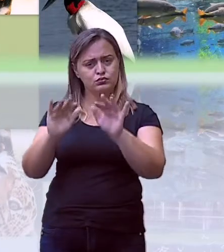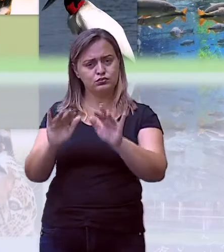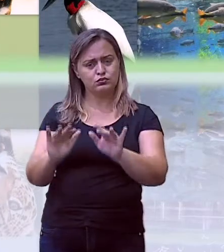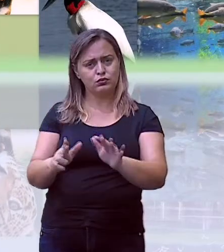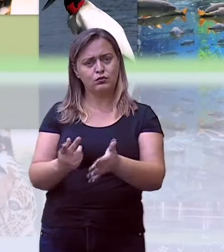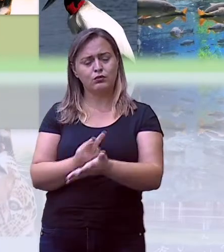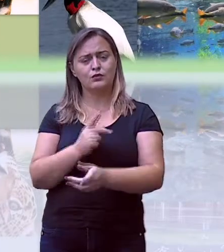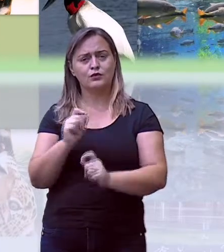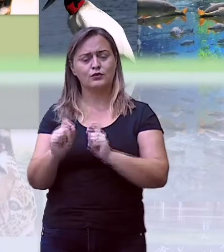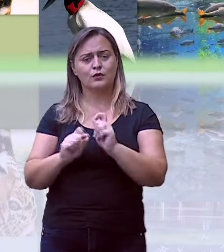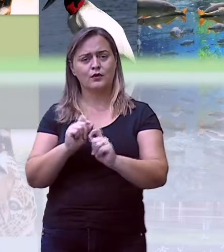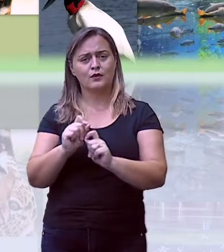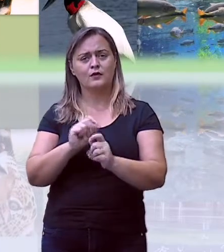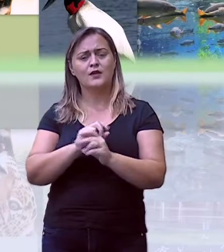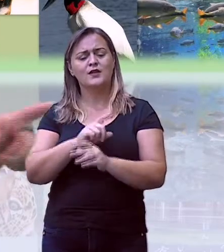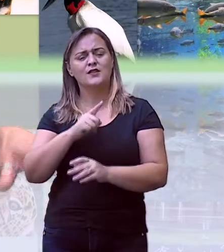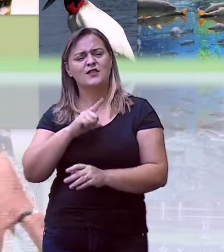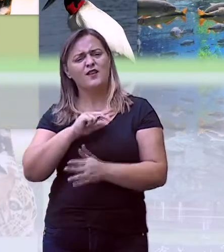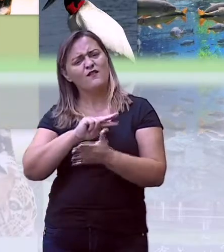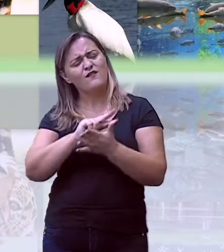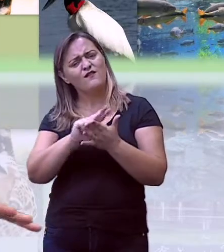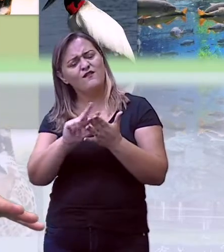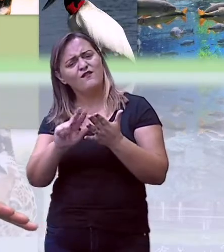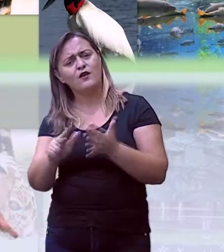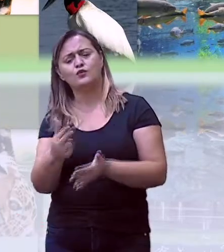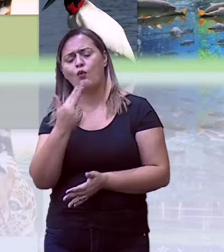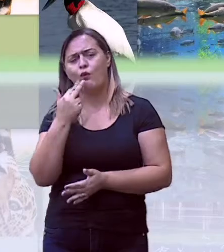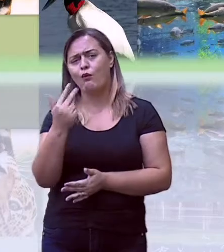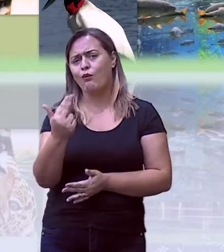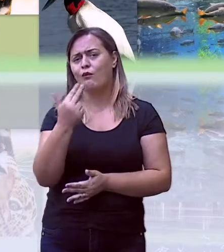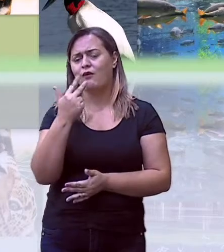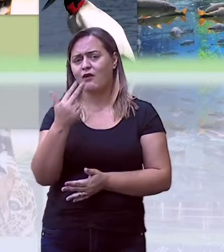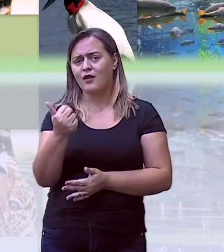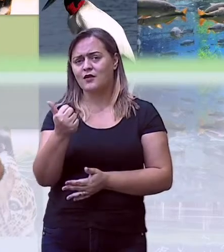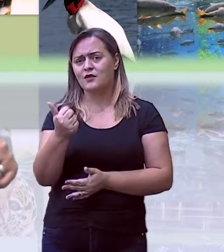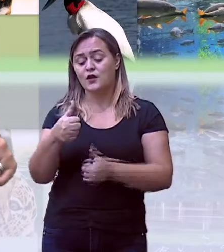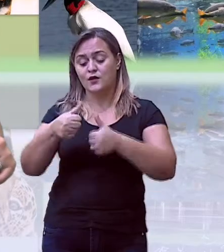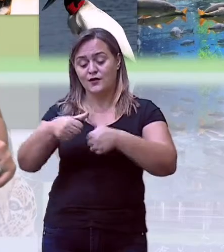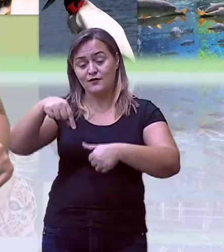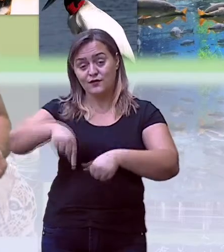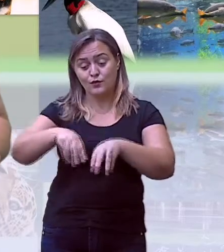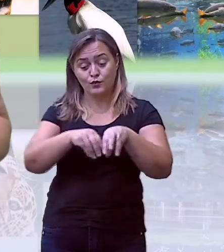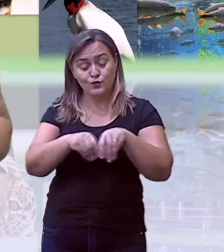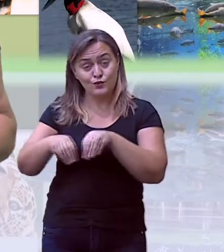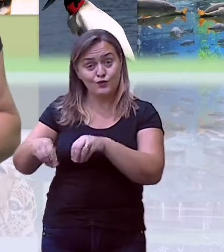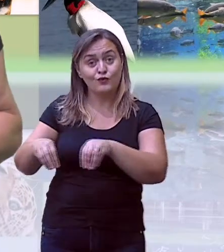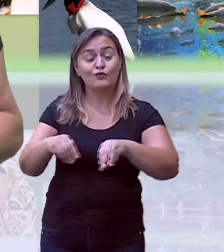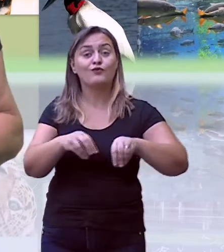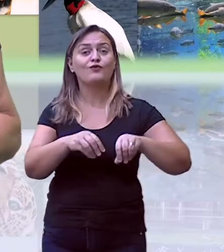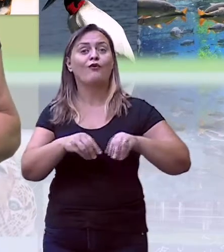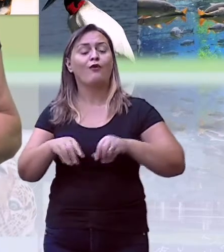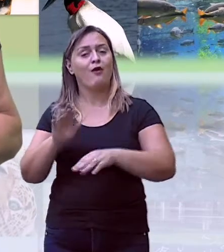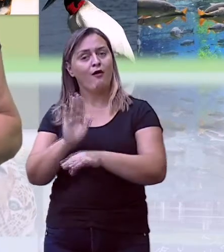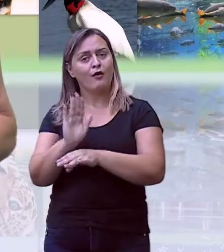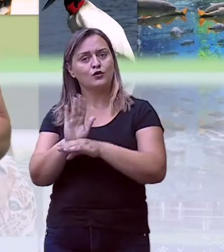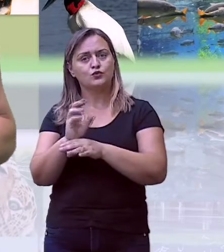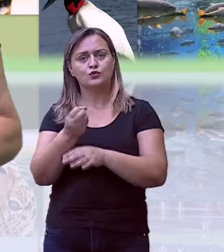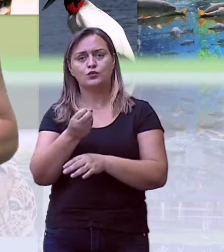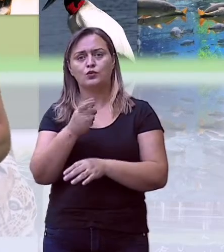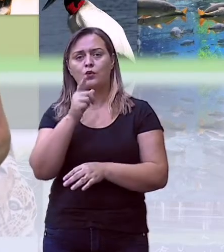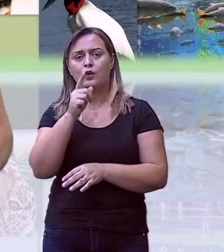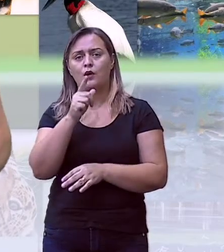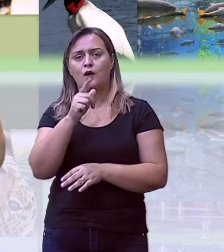muitos nutrientes nelas presentes ficam no solo e vão servir de adubo para as vegetações.